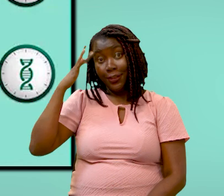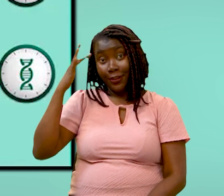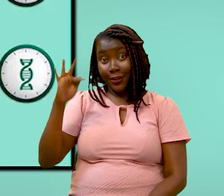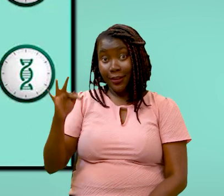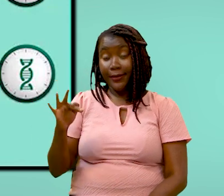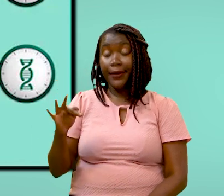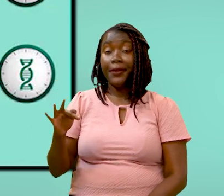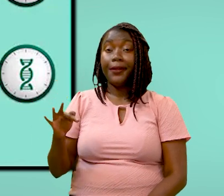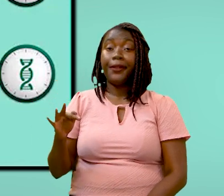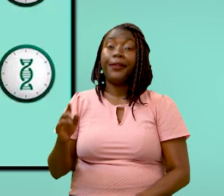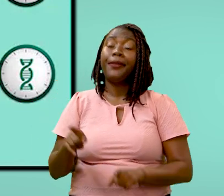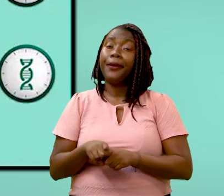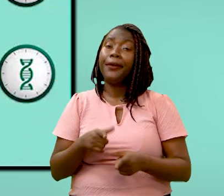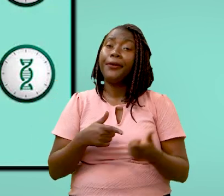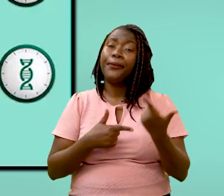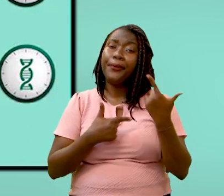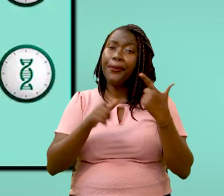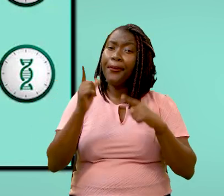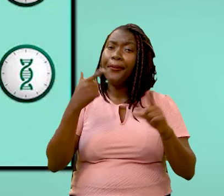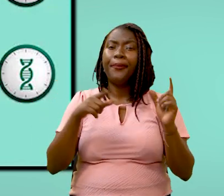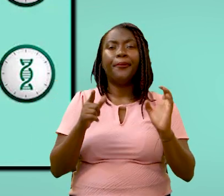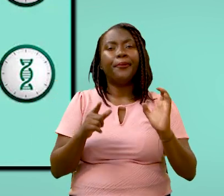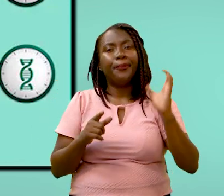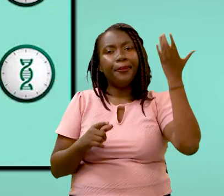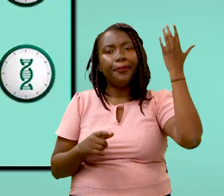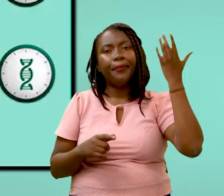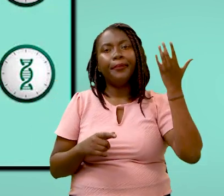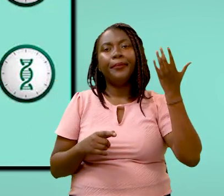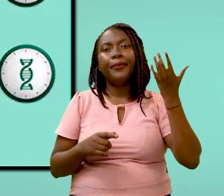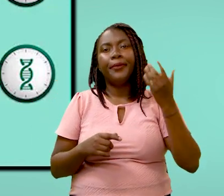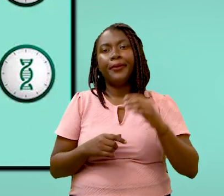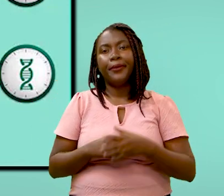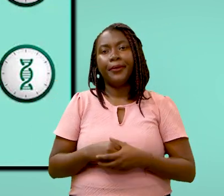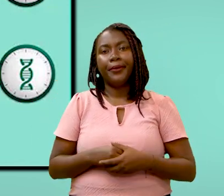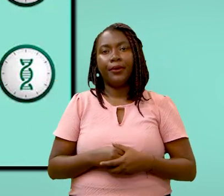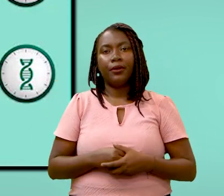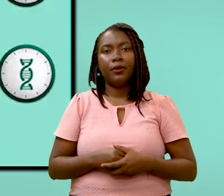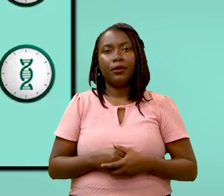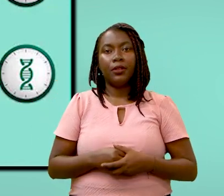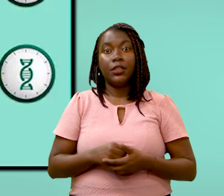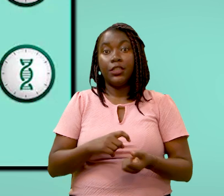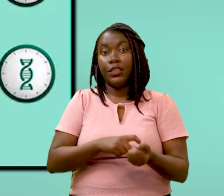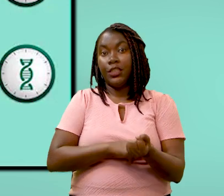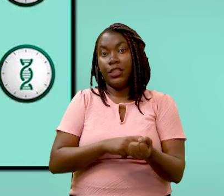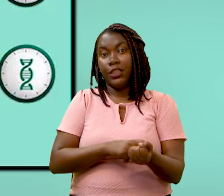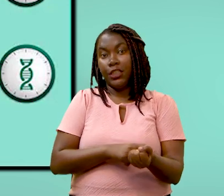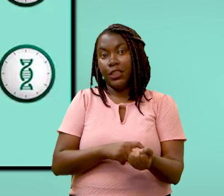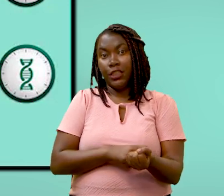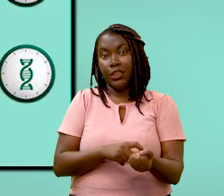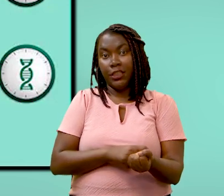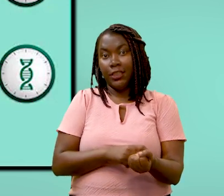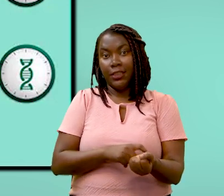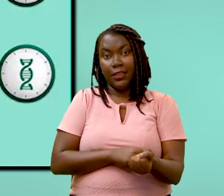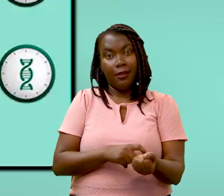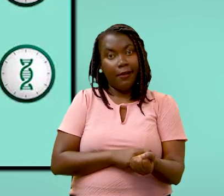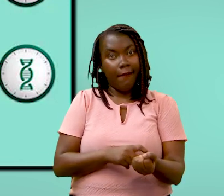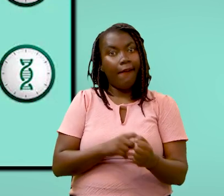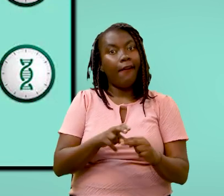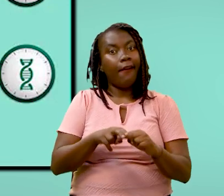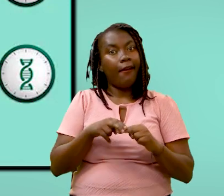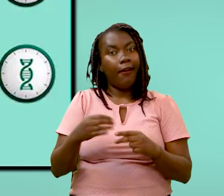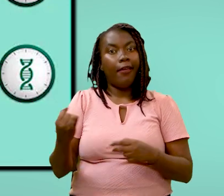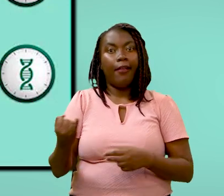disso, nós temos outras situações não alimentares, por exemplo, o fator estresse, não é? Estresse é um